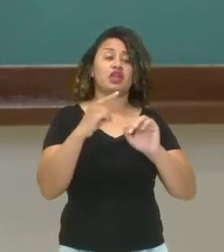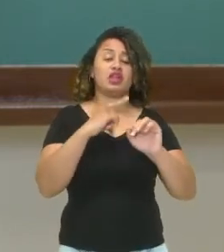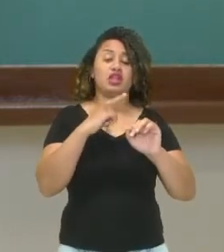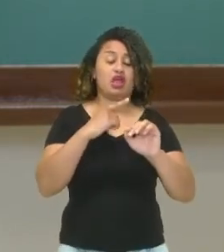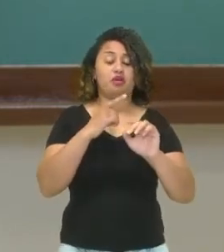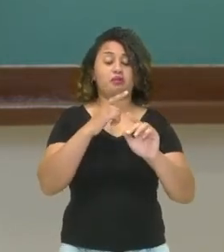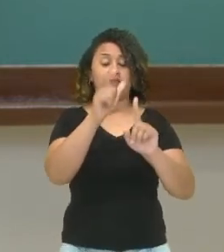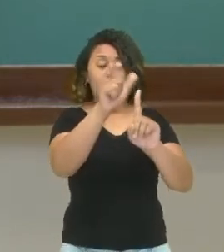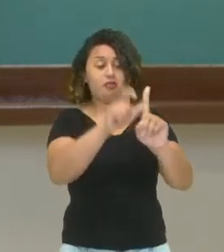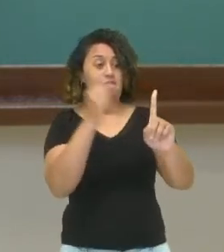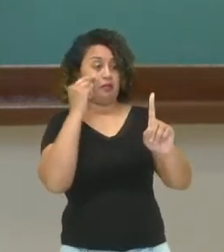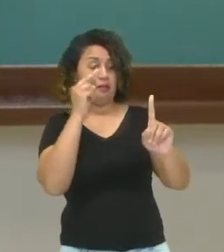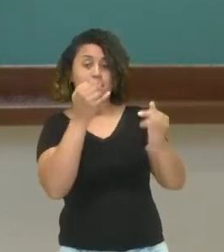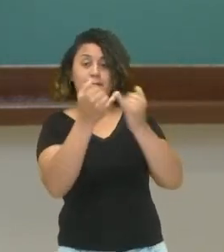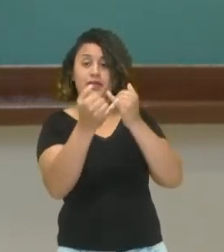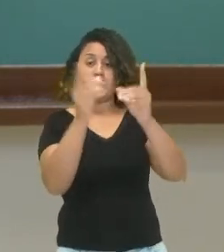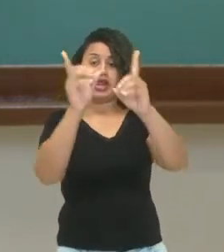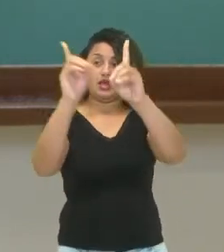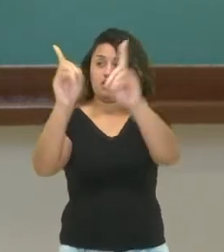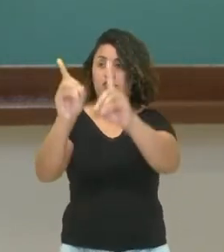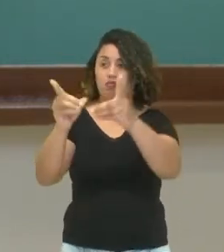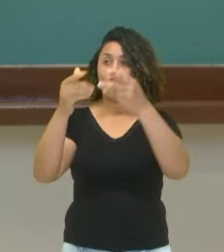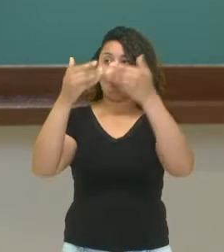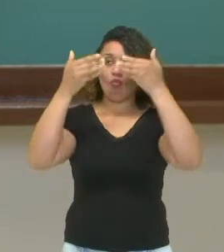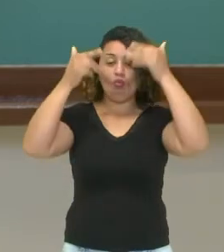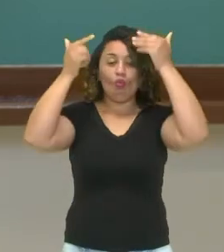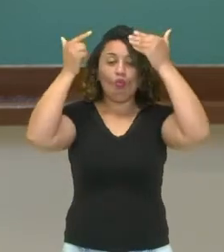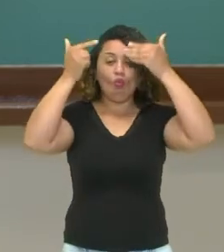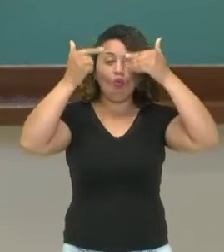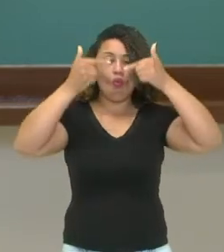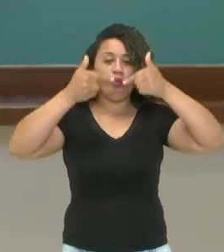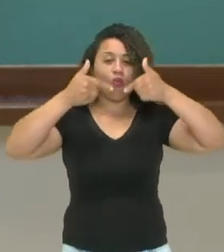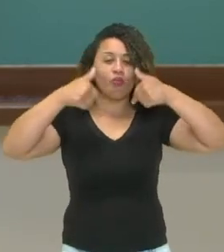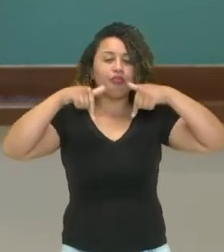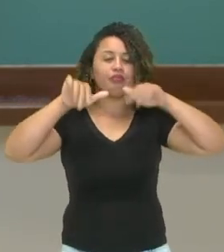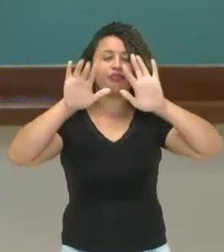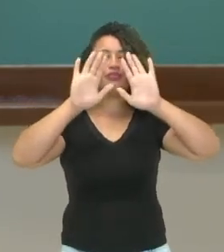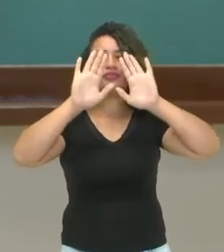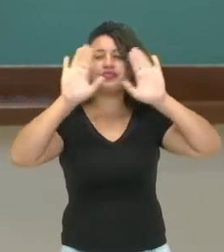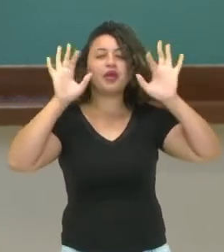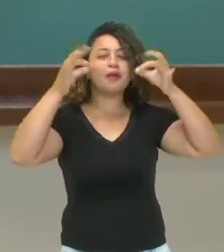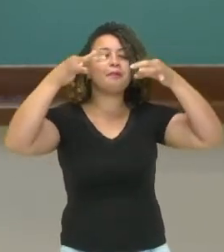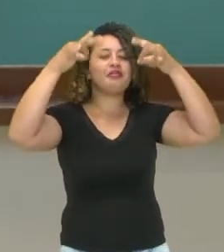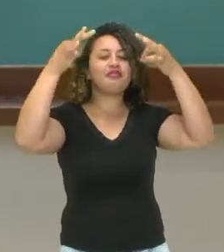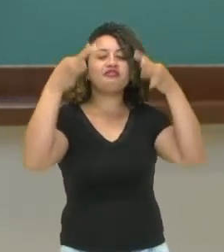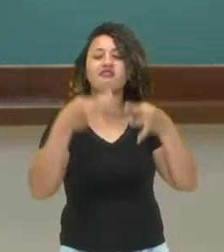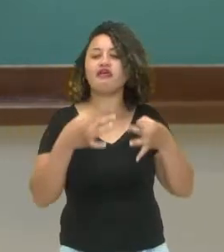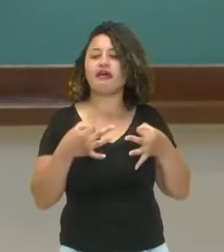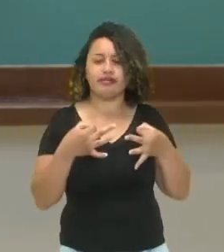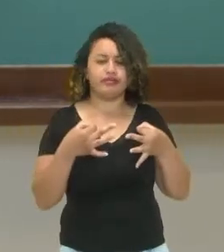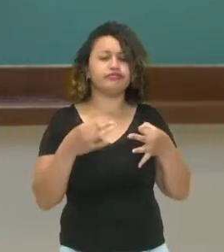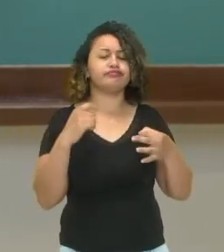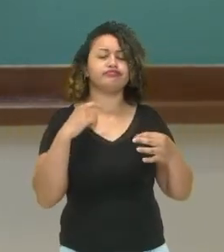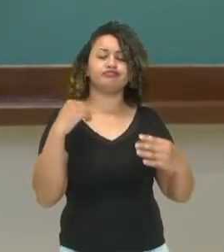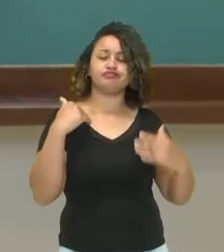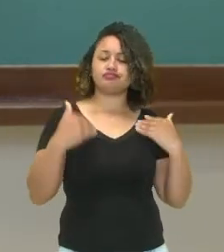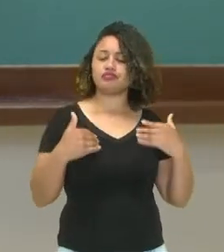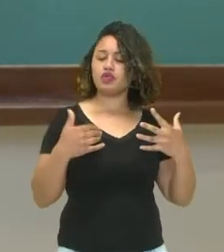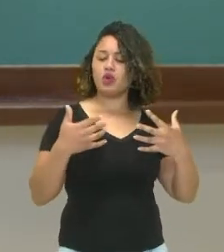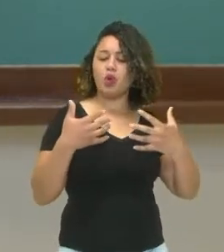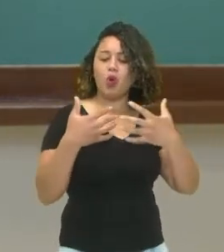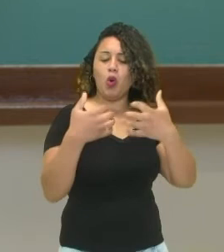deus, tá? Tem a pele lisa, tem um semblante perfeito, tem o corpo com os